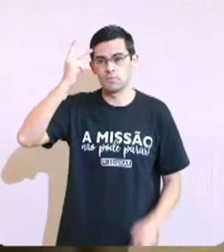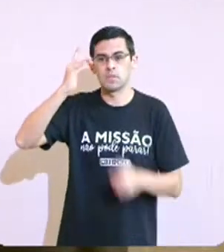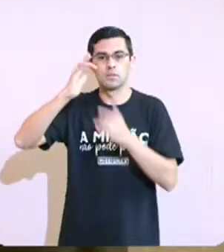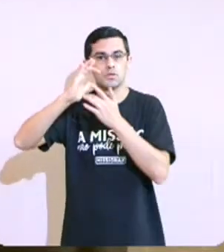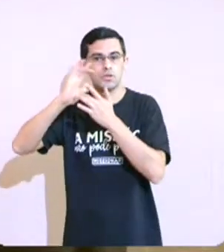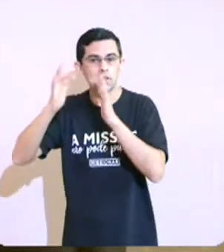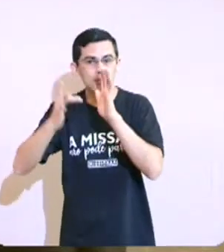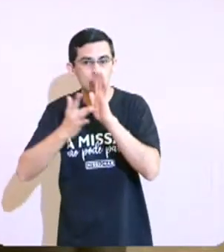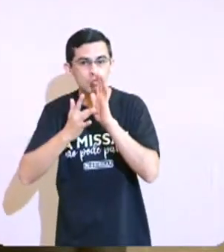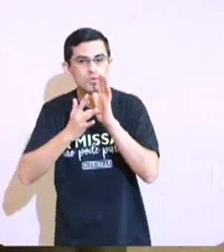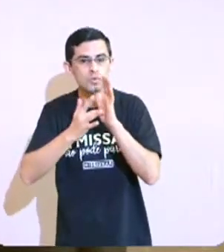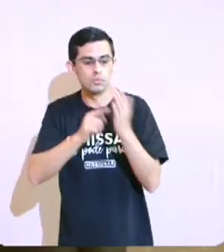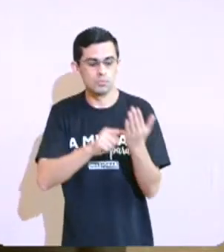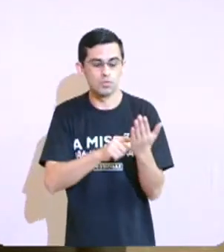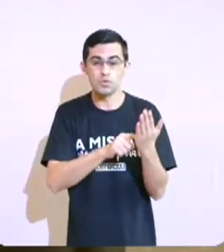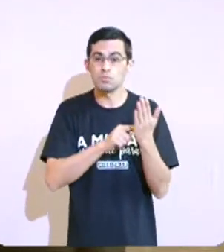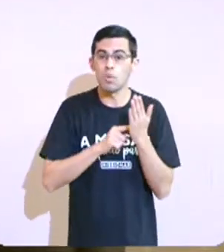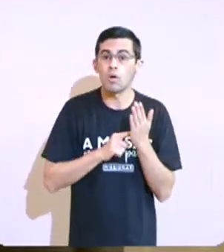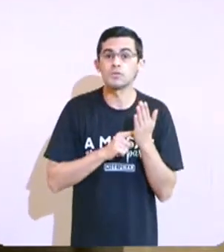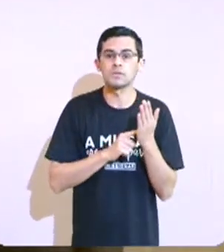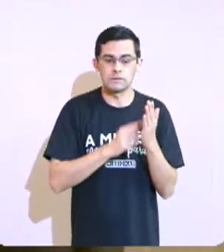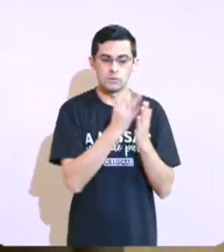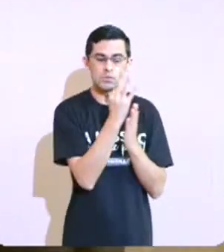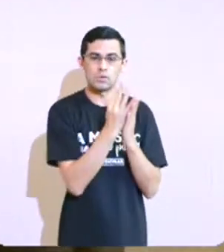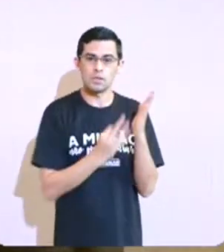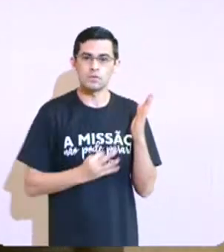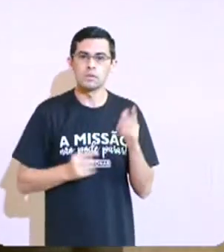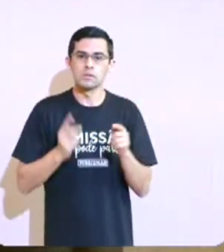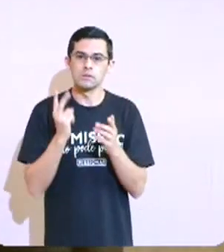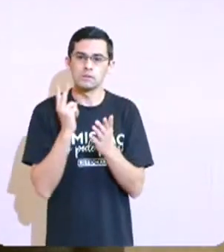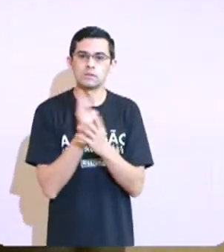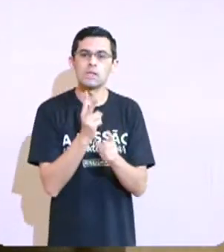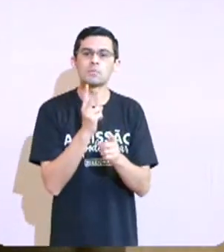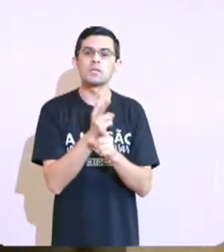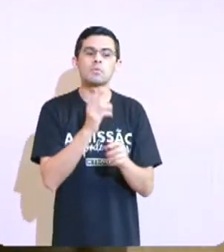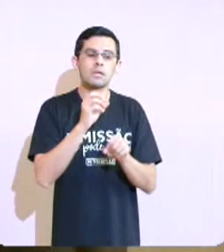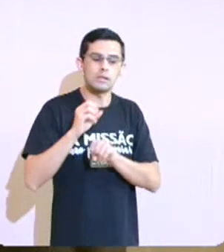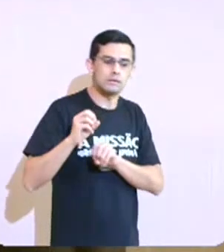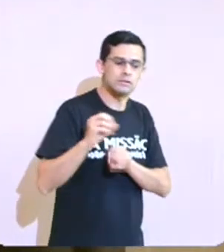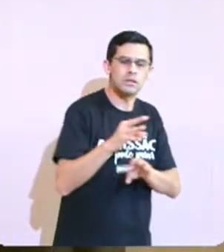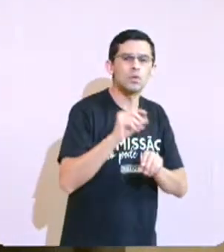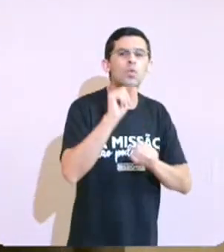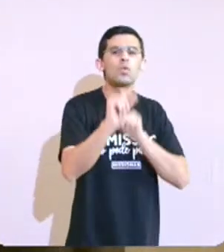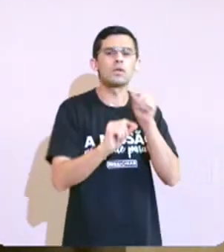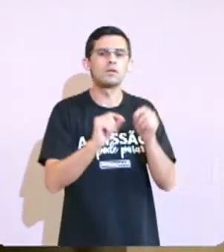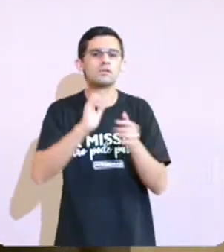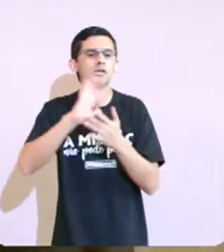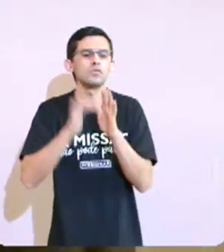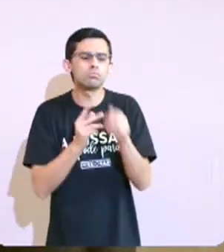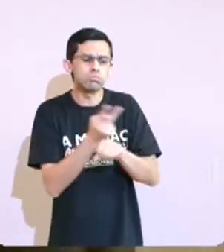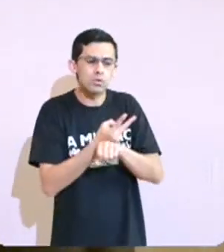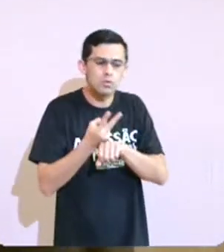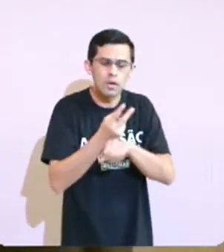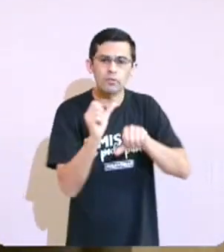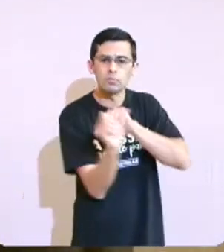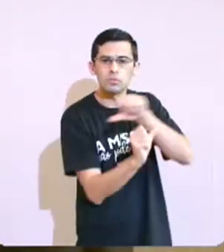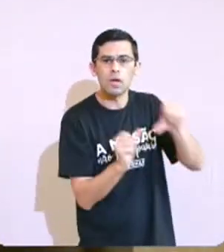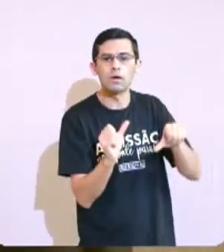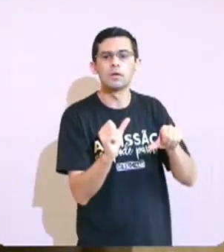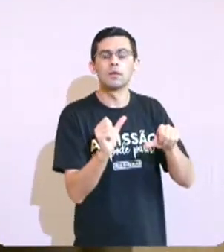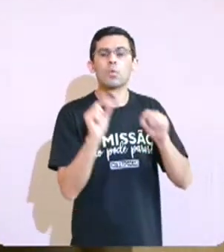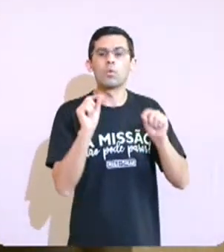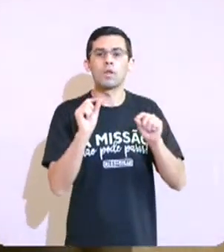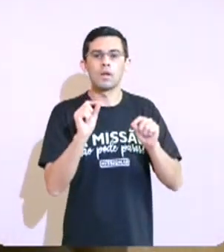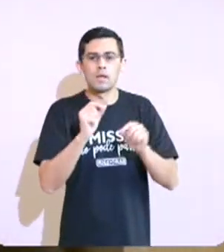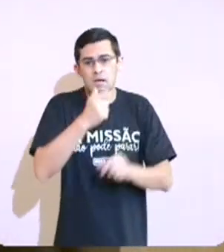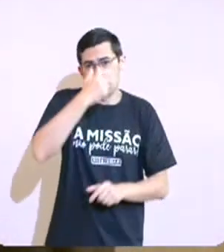Jesus, nos diz o texto, saía ensinando nas sinagogas. O que é que ele buscava transformar? Ele buscava